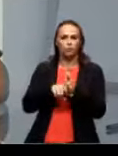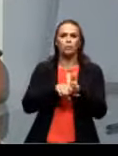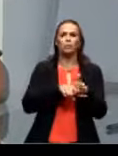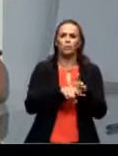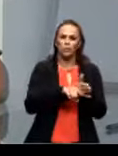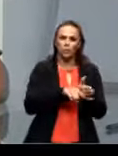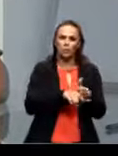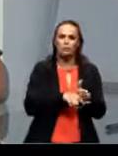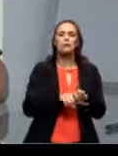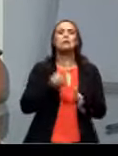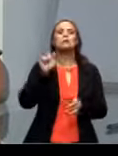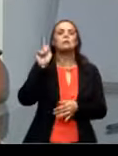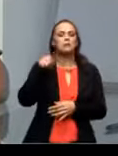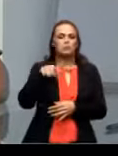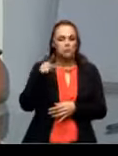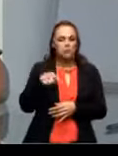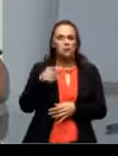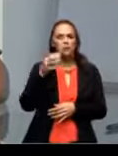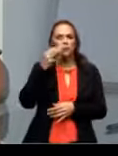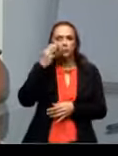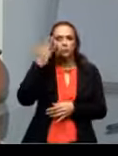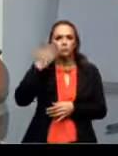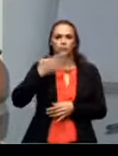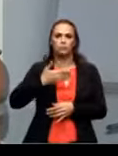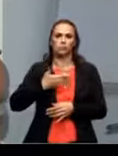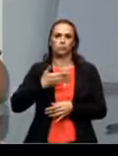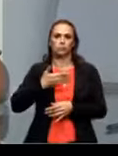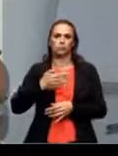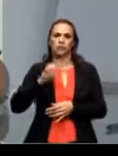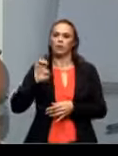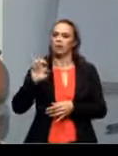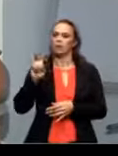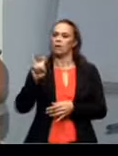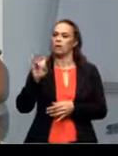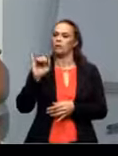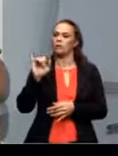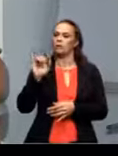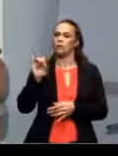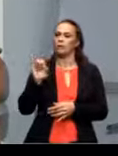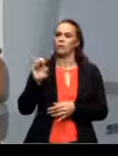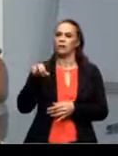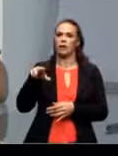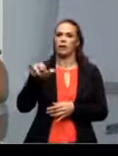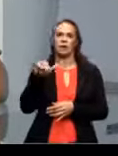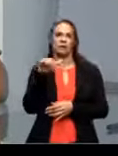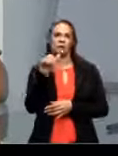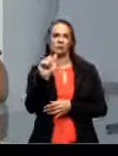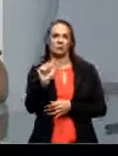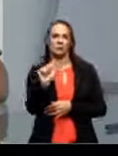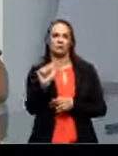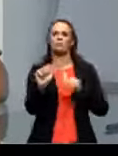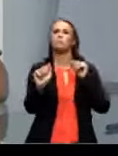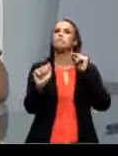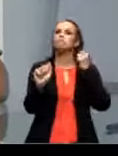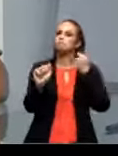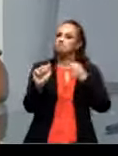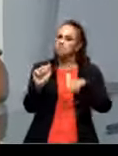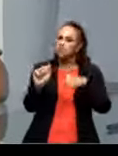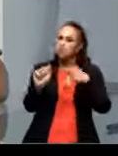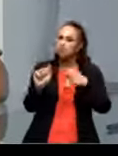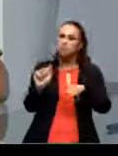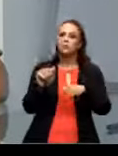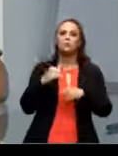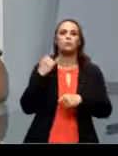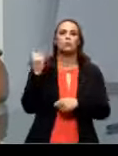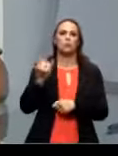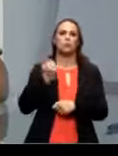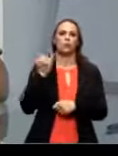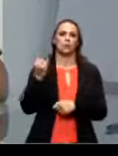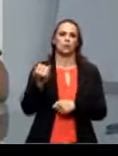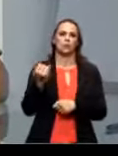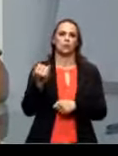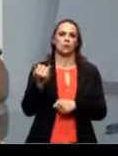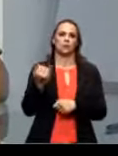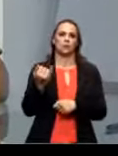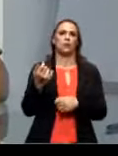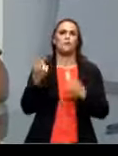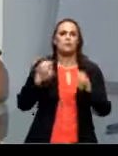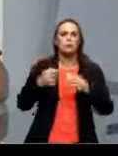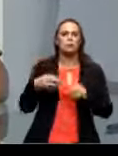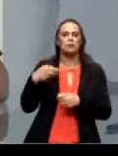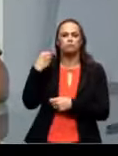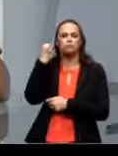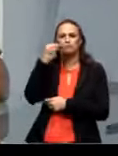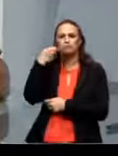evidências científicas. Não existe fazer ciência sem a gente ter evidências e sem a gente testar